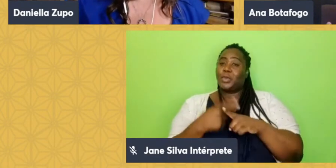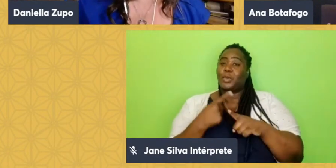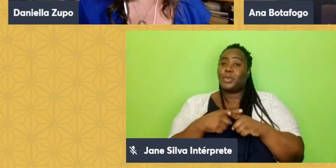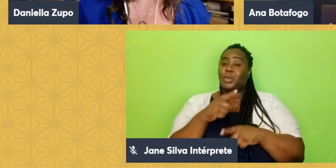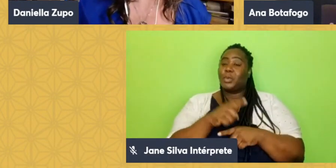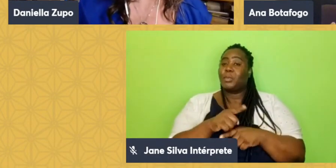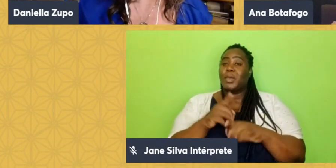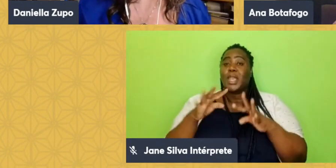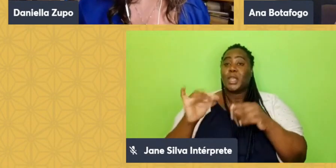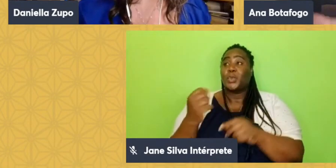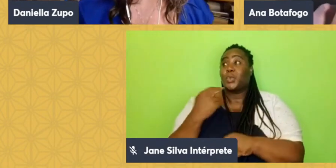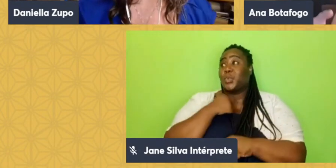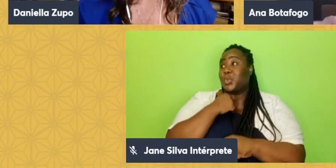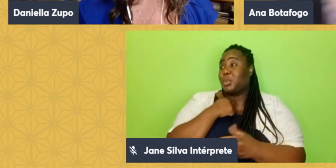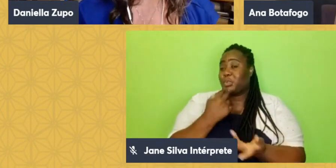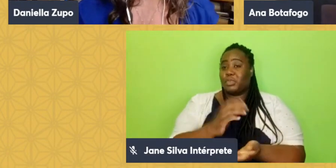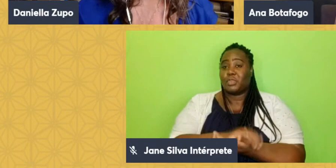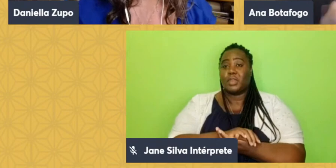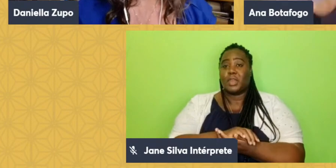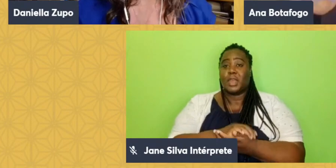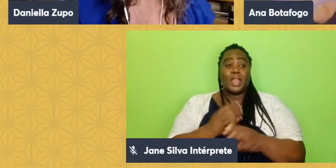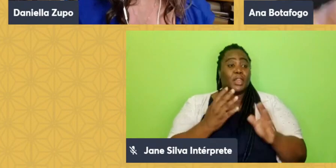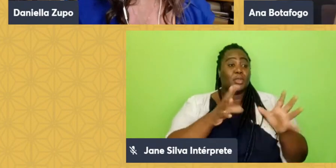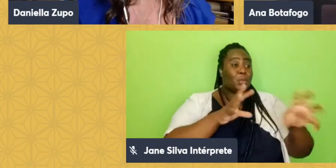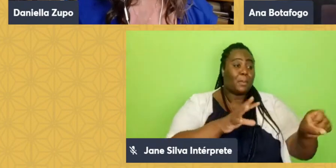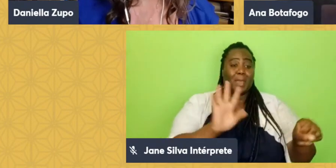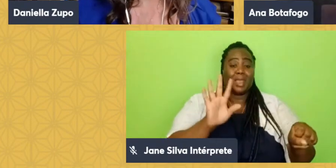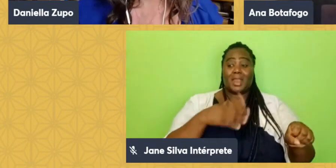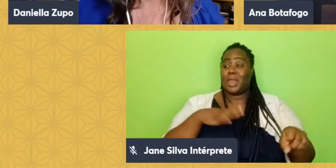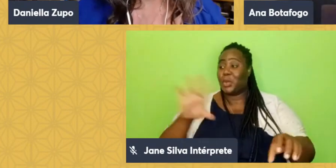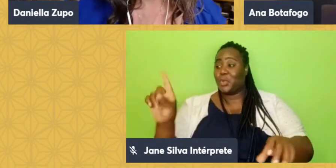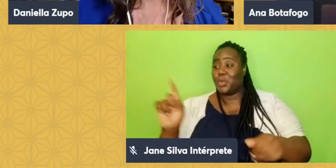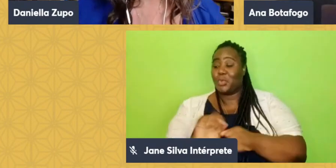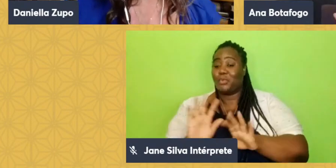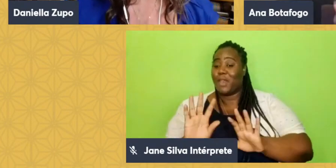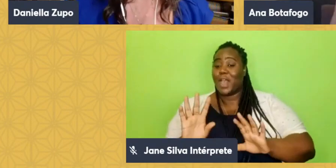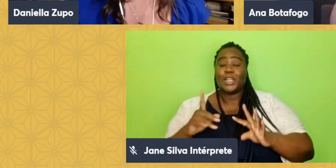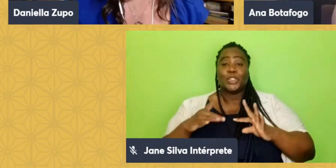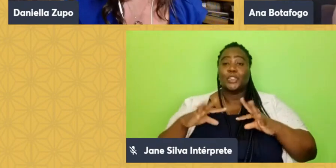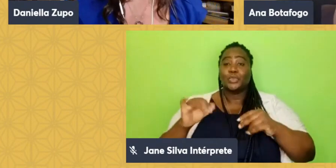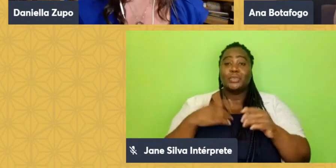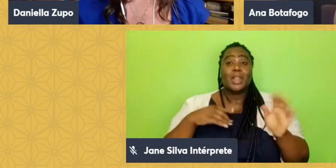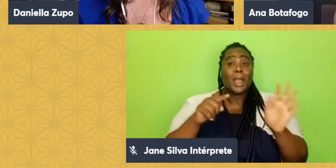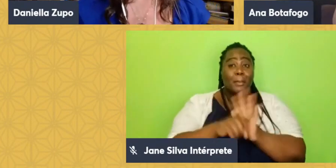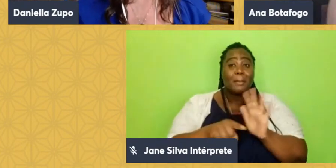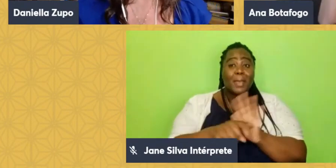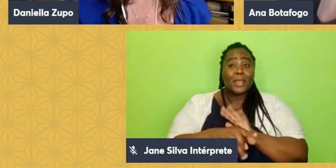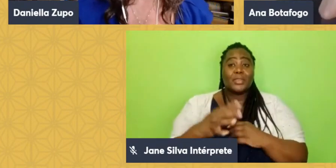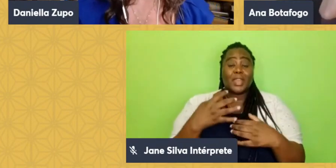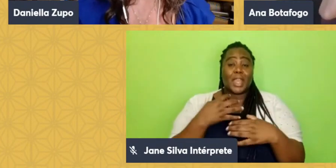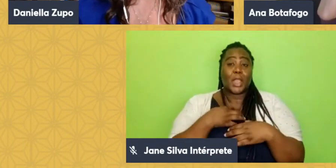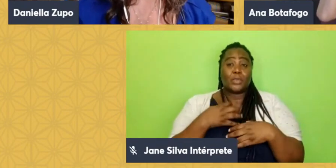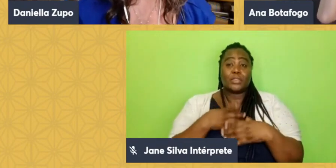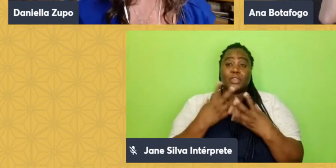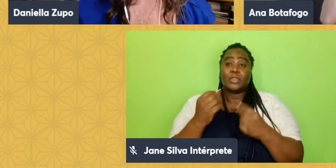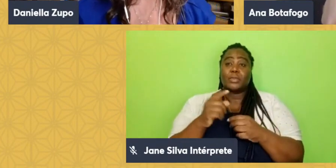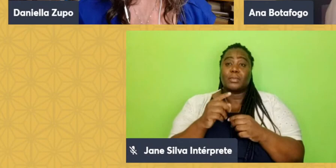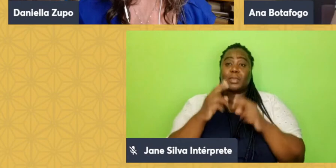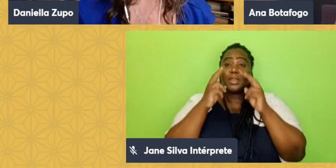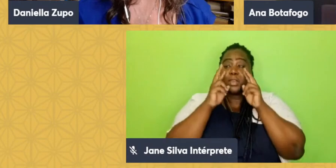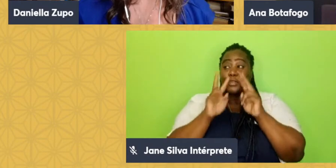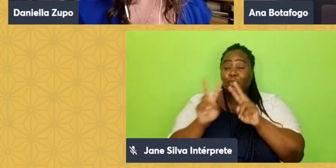também que tudo não podia né não chega não pega não faz então tudo ela se perguntava eu senti muito